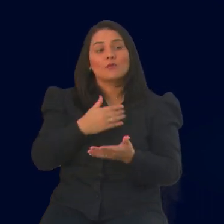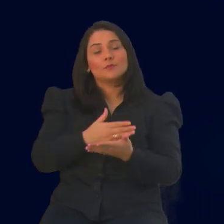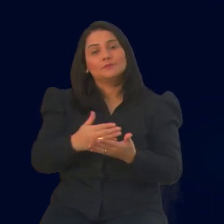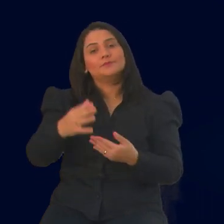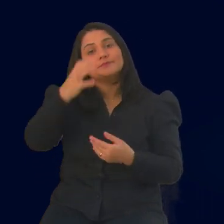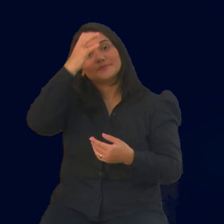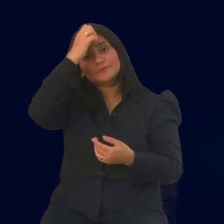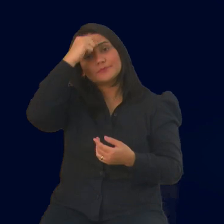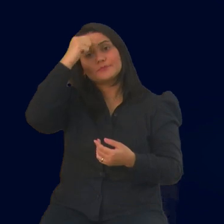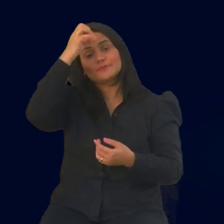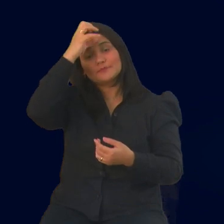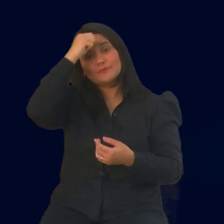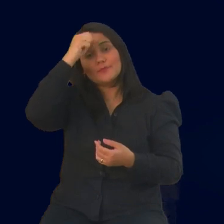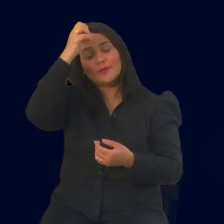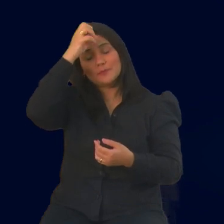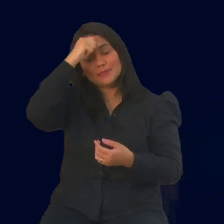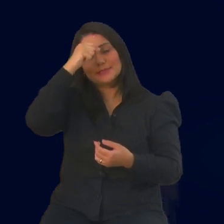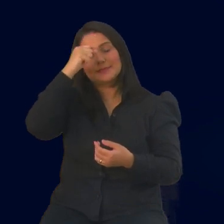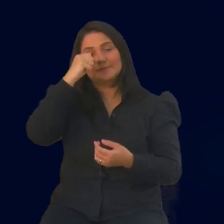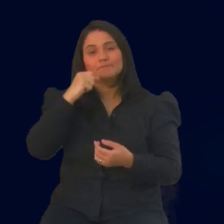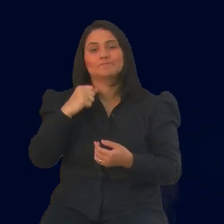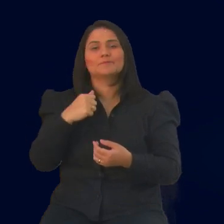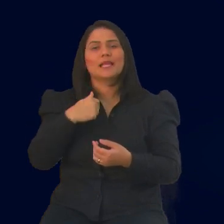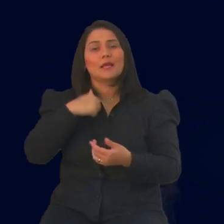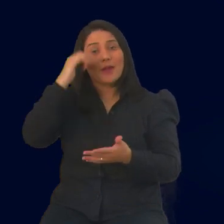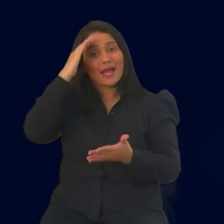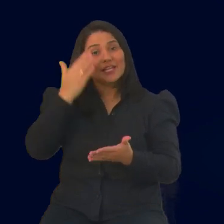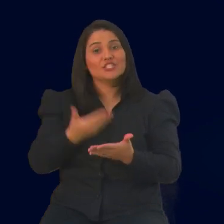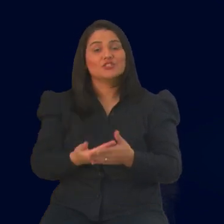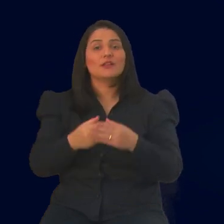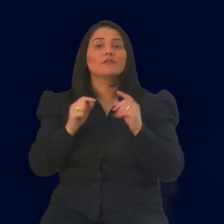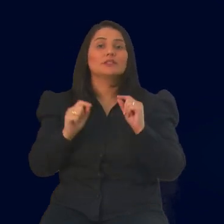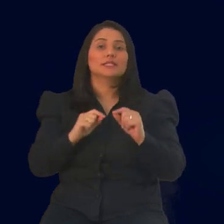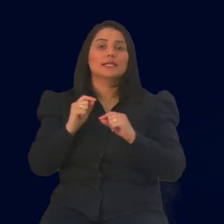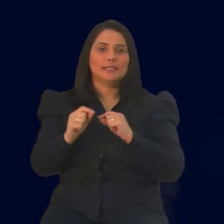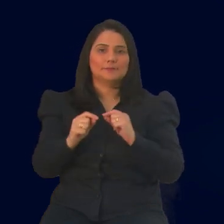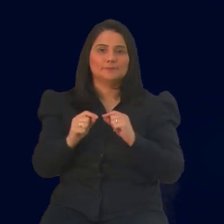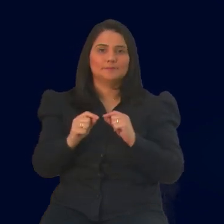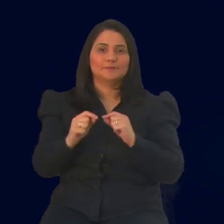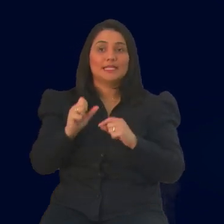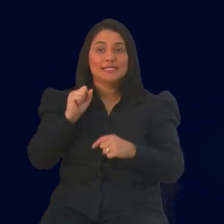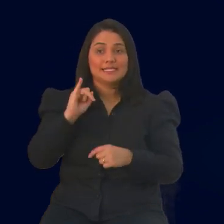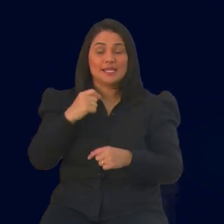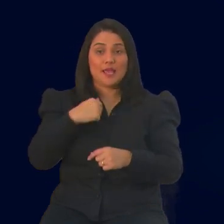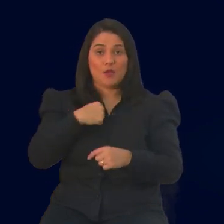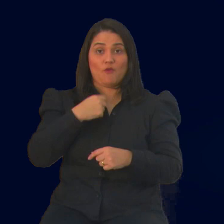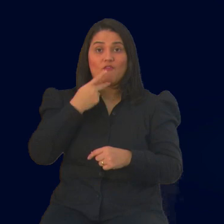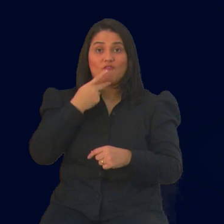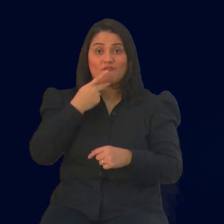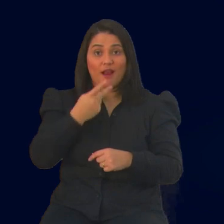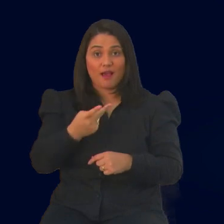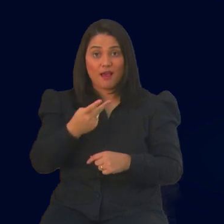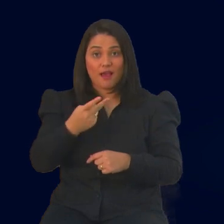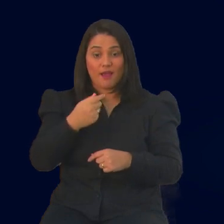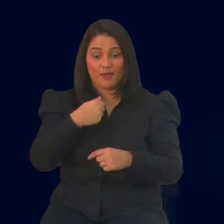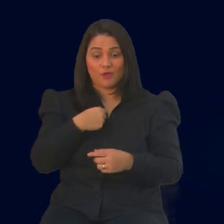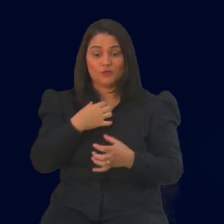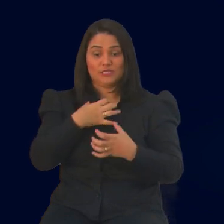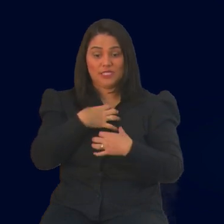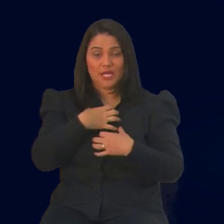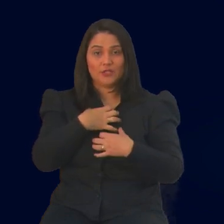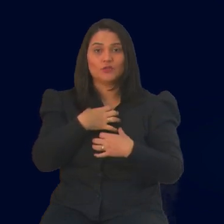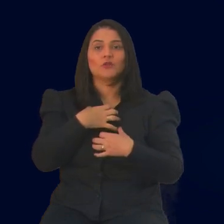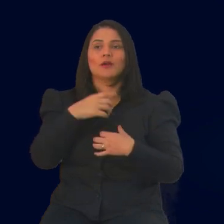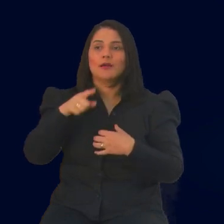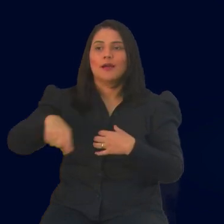que, aliás, eu criei uma crença de que falar aquilo que eu pensava e aquilo que eu sentia, eu podia destruir as